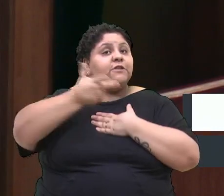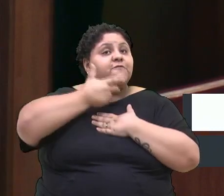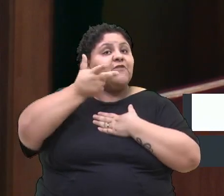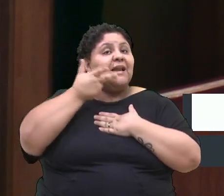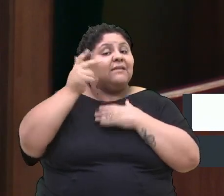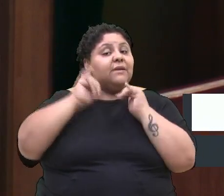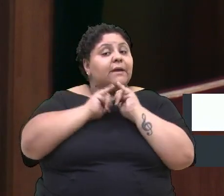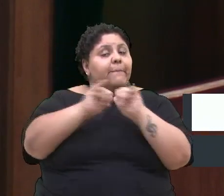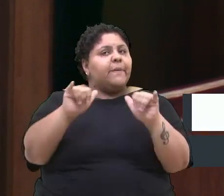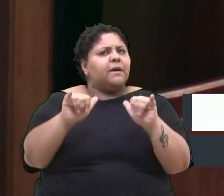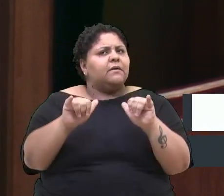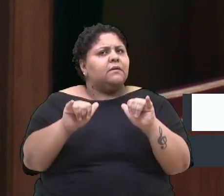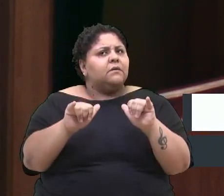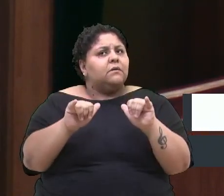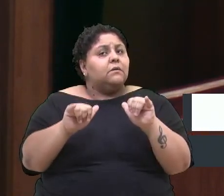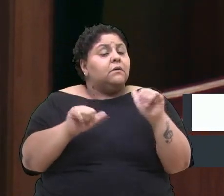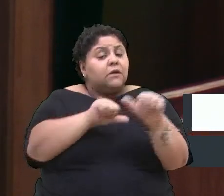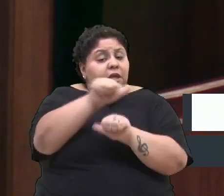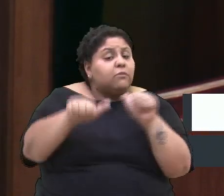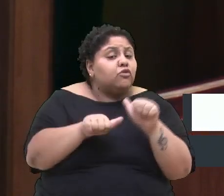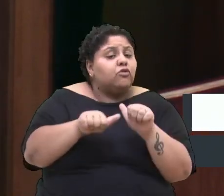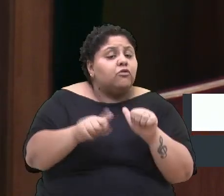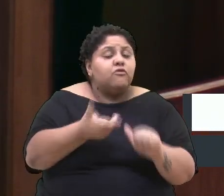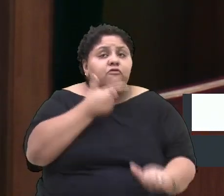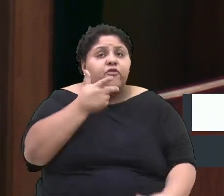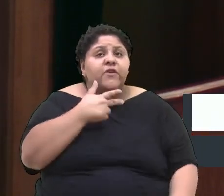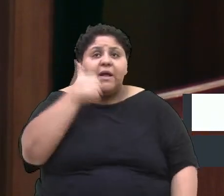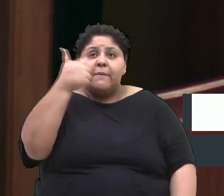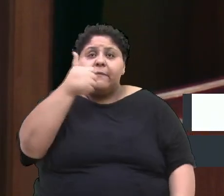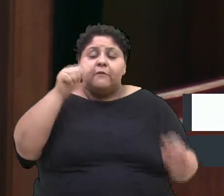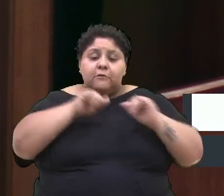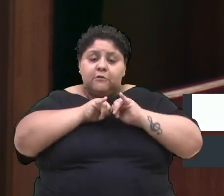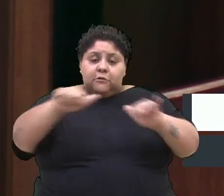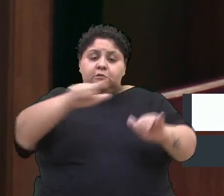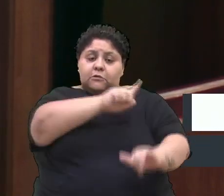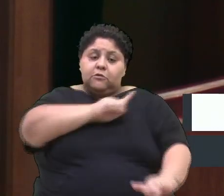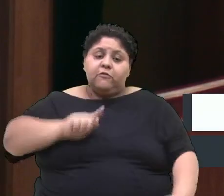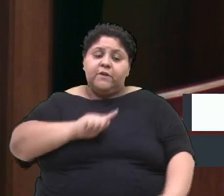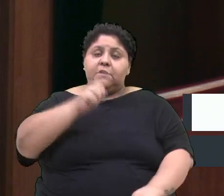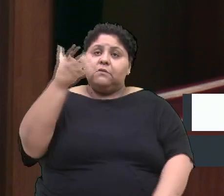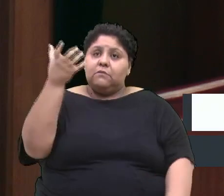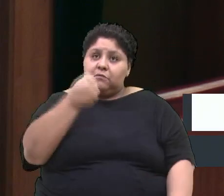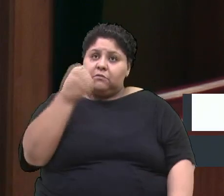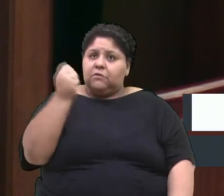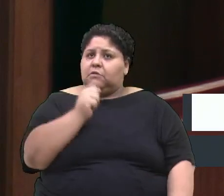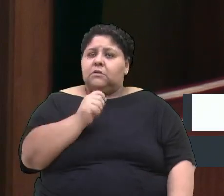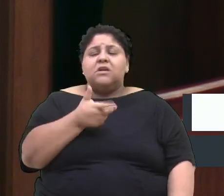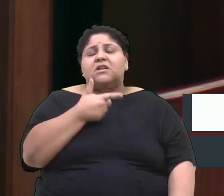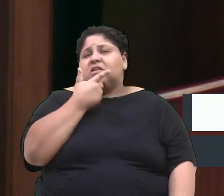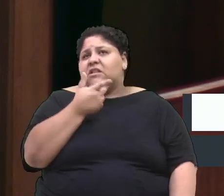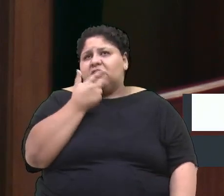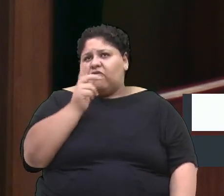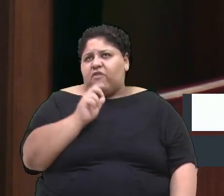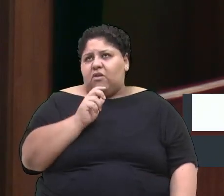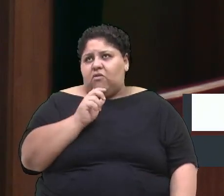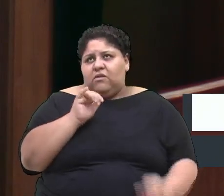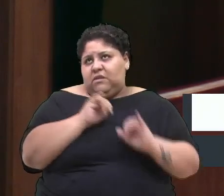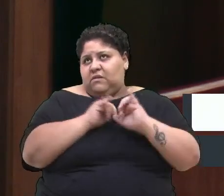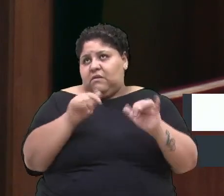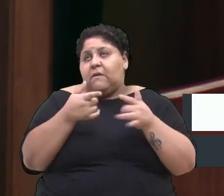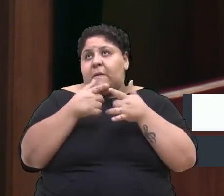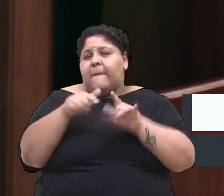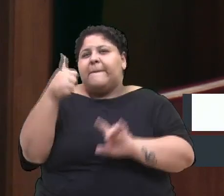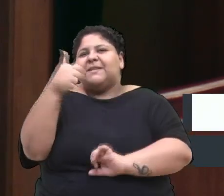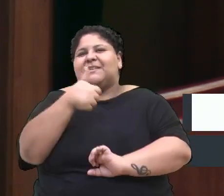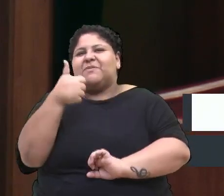campanha e que mudou. E eu vou citar a primeira campanha do governador Eduardo Leite. Ele não falou sobre isso na campanha, mas a